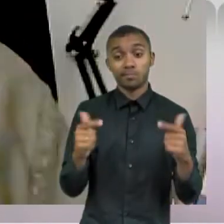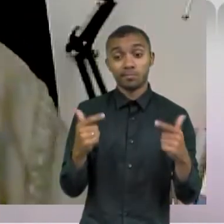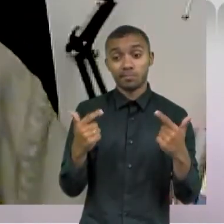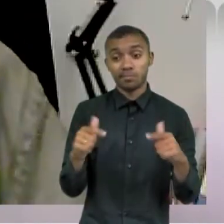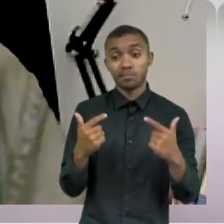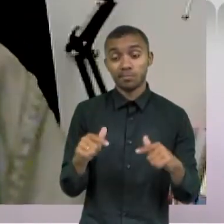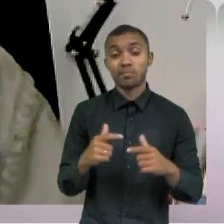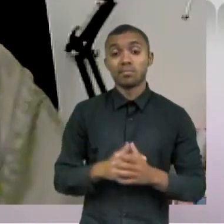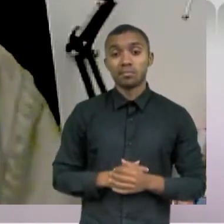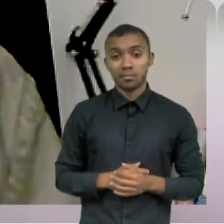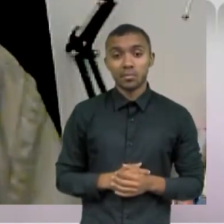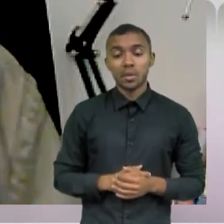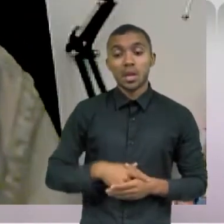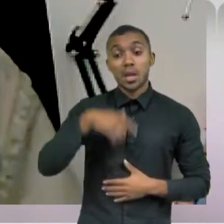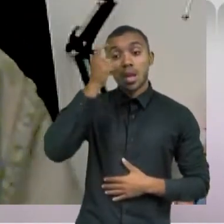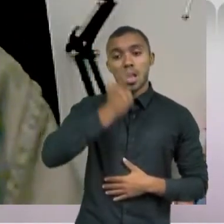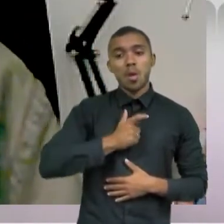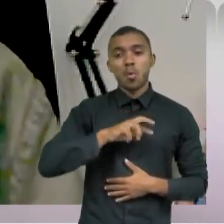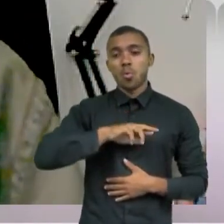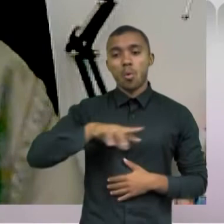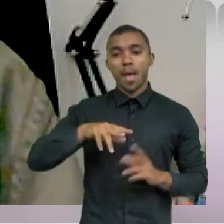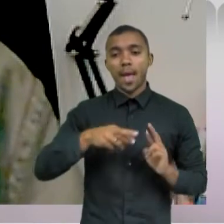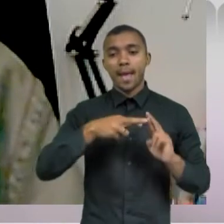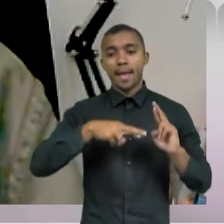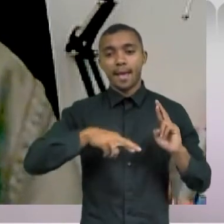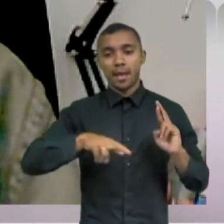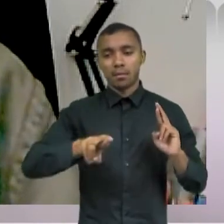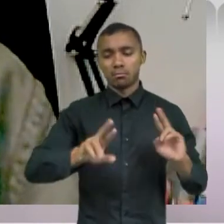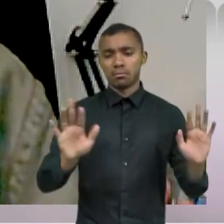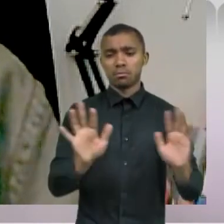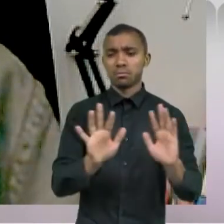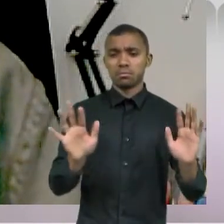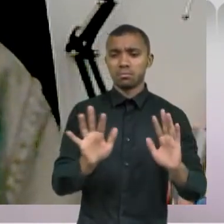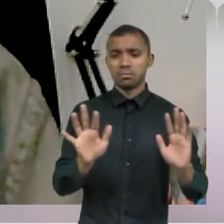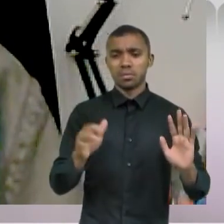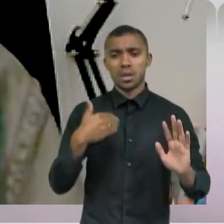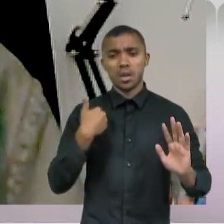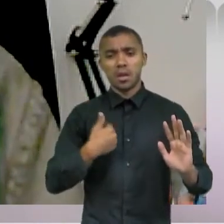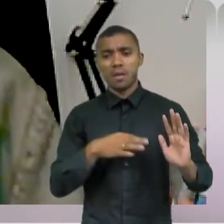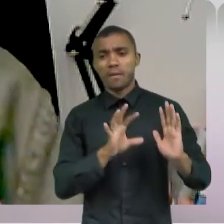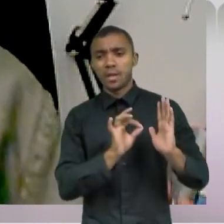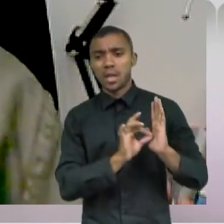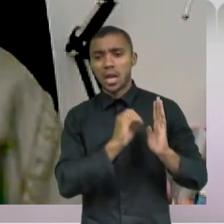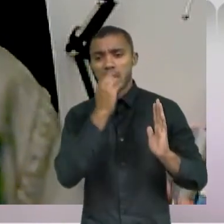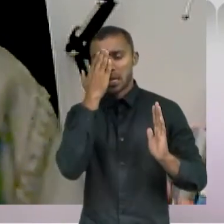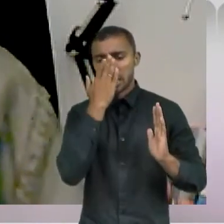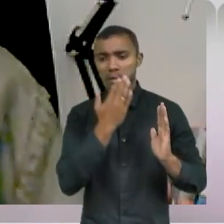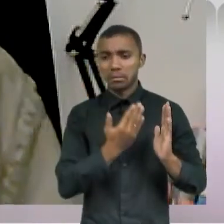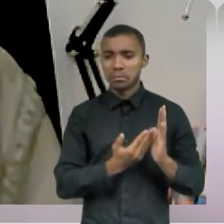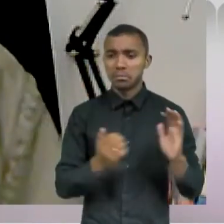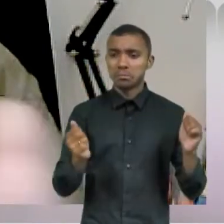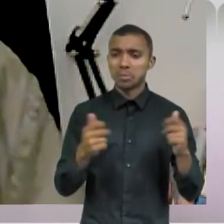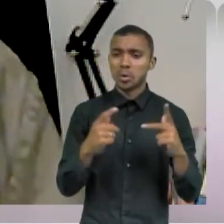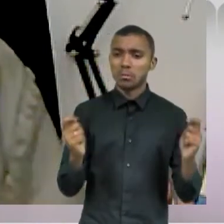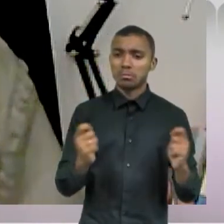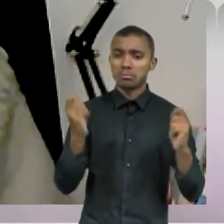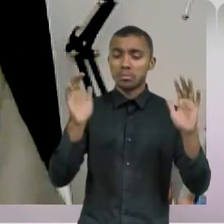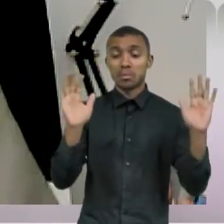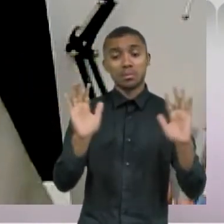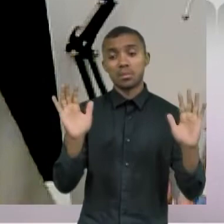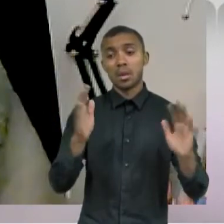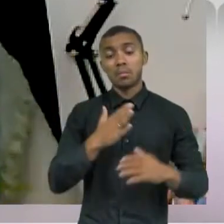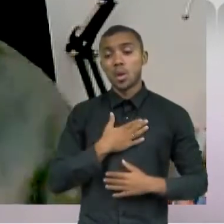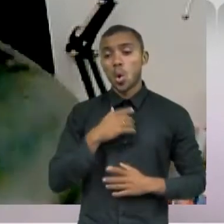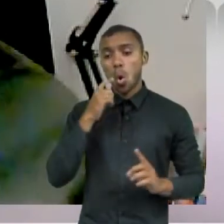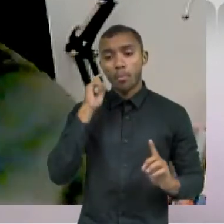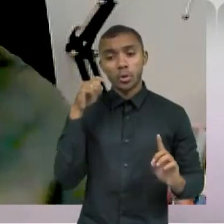Você sabe, repito, que eu não sou um homem religioso, eu não sou um homem que é dado a acreditar em santo nem em milagres. Não é esse o meu